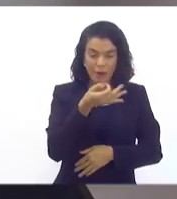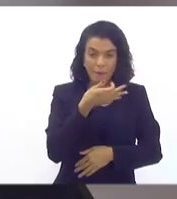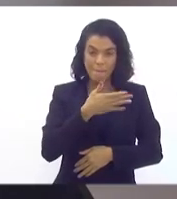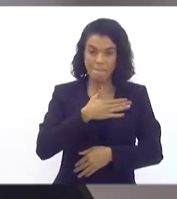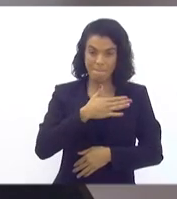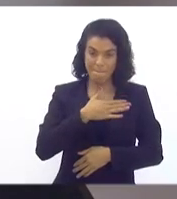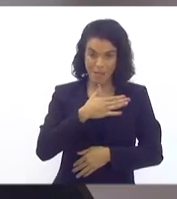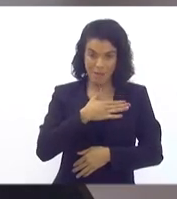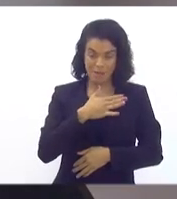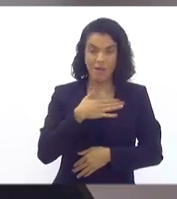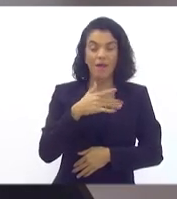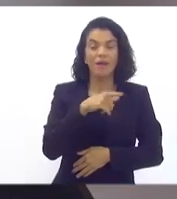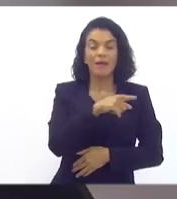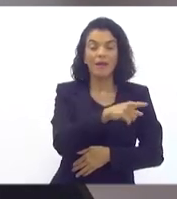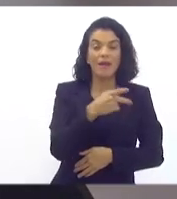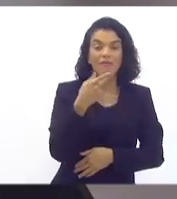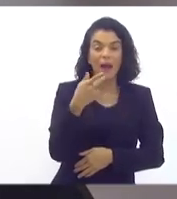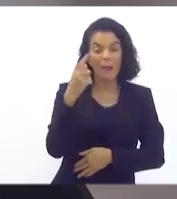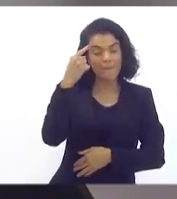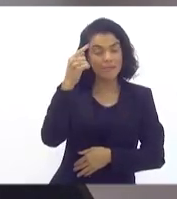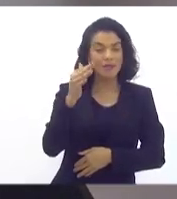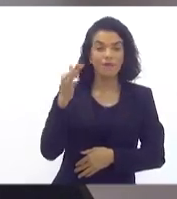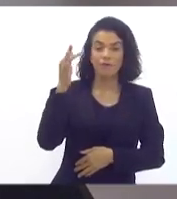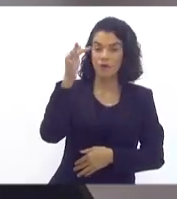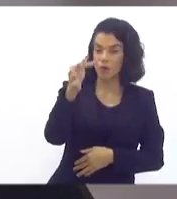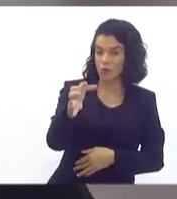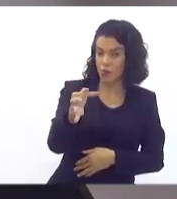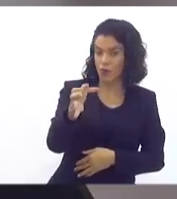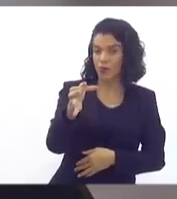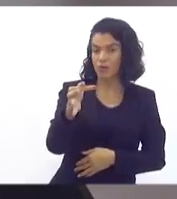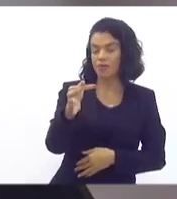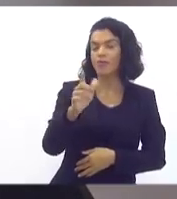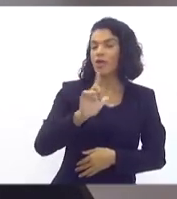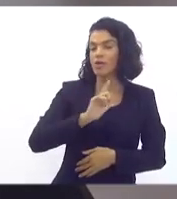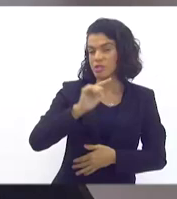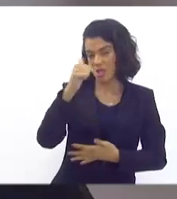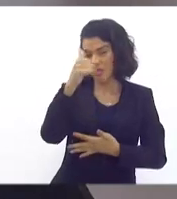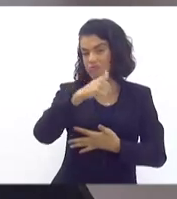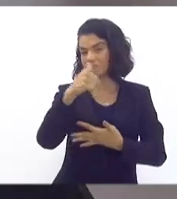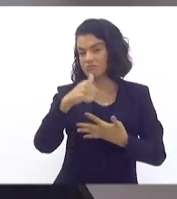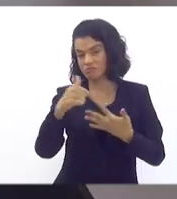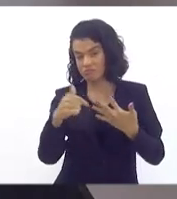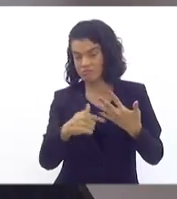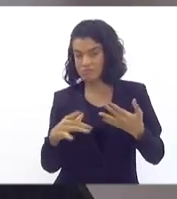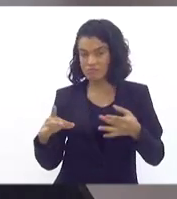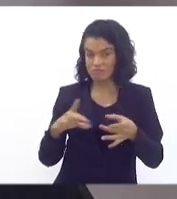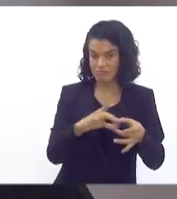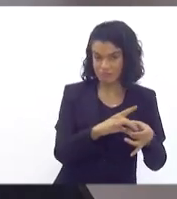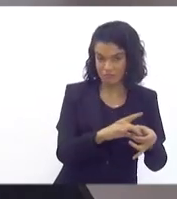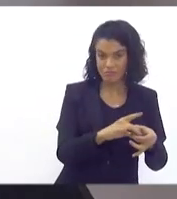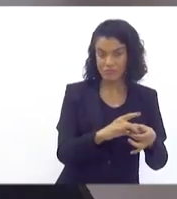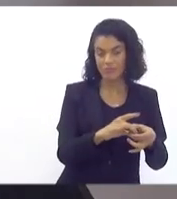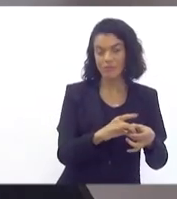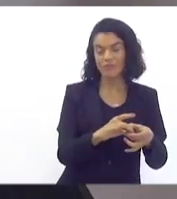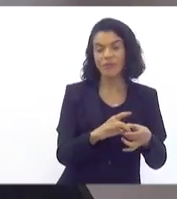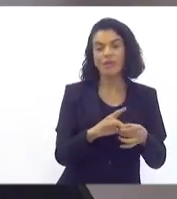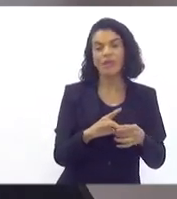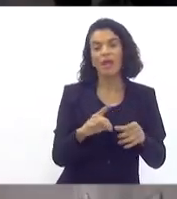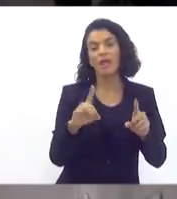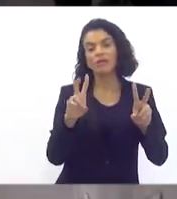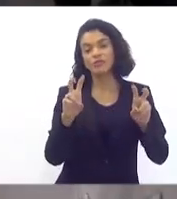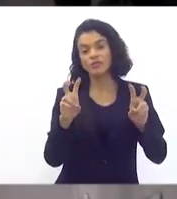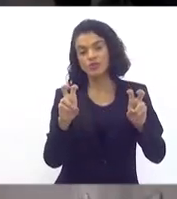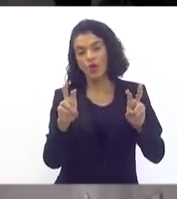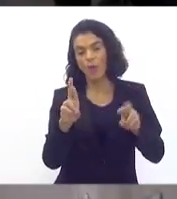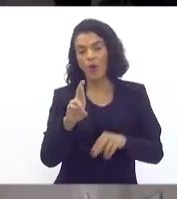coloca pensar para frente né Nós temos várias questões que são relatas a isso aqui quem é a questão da